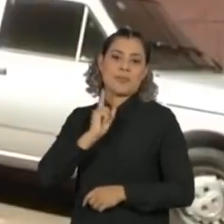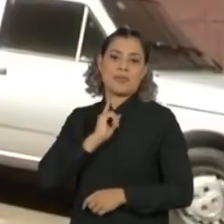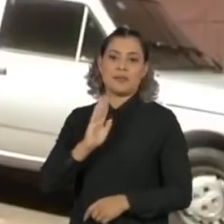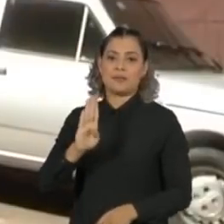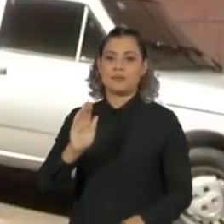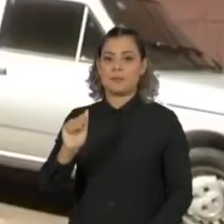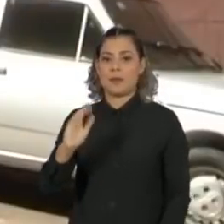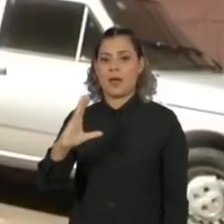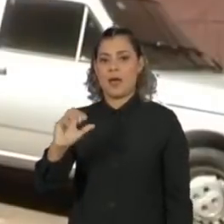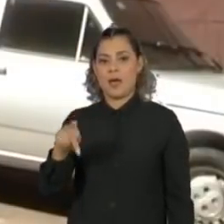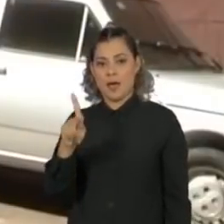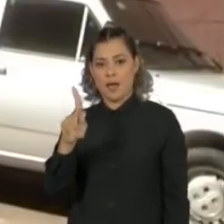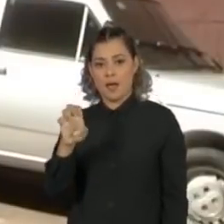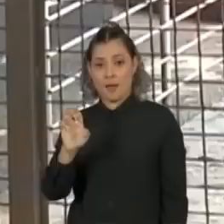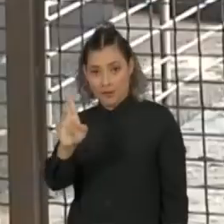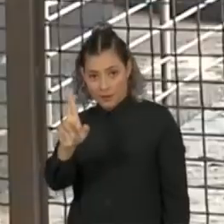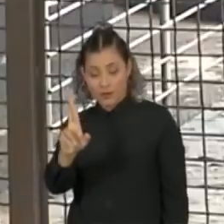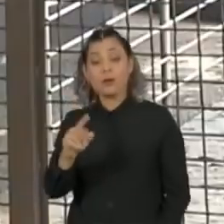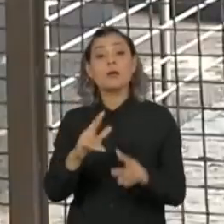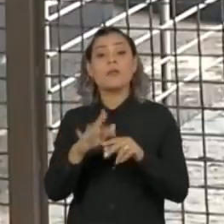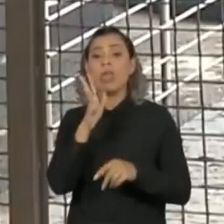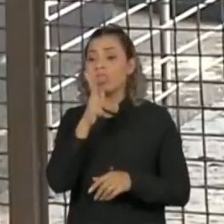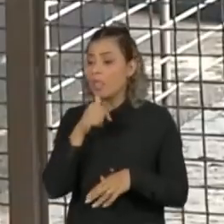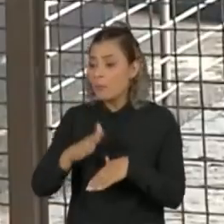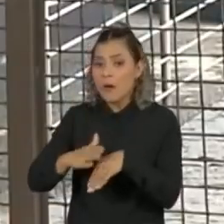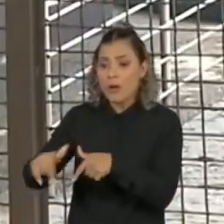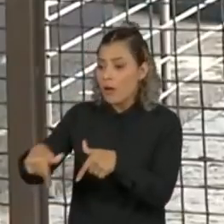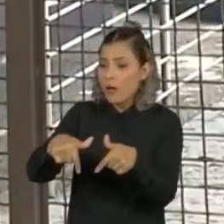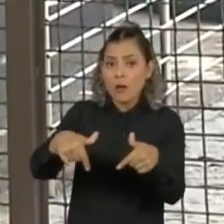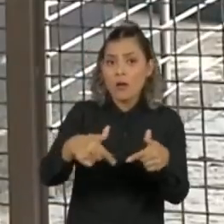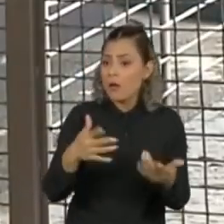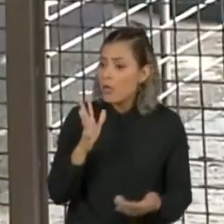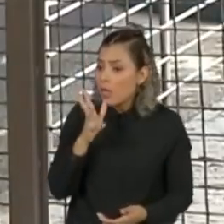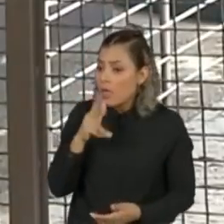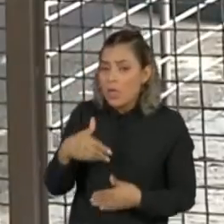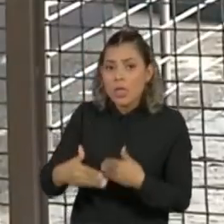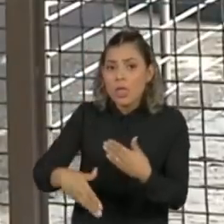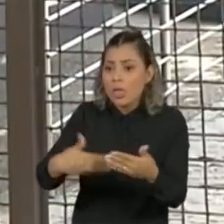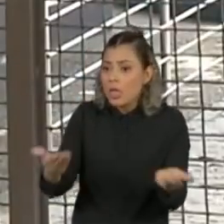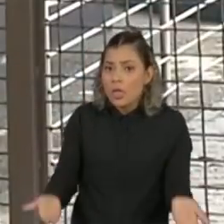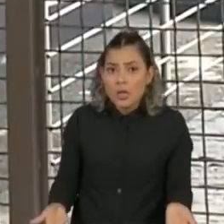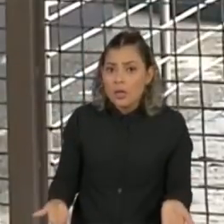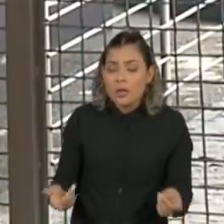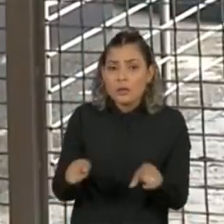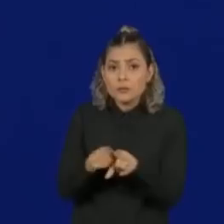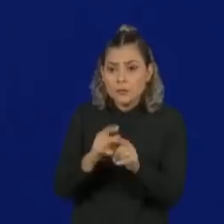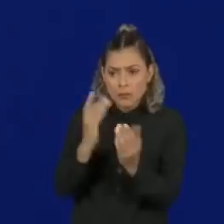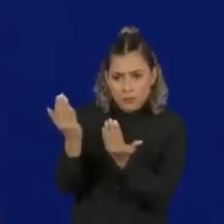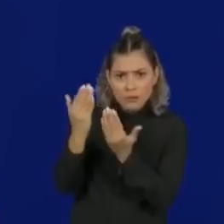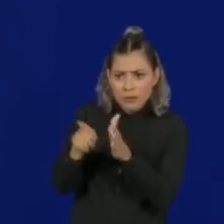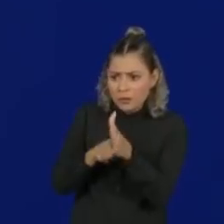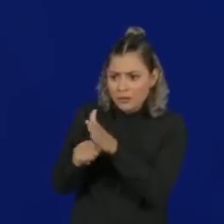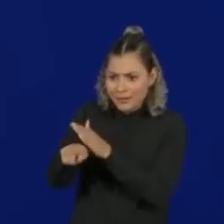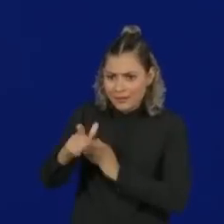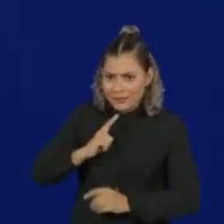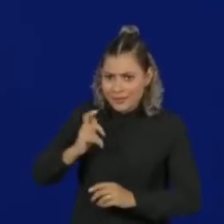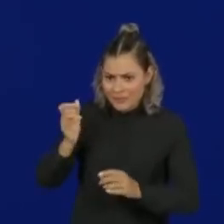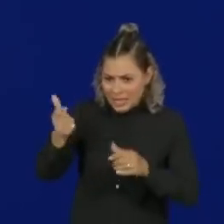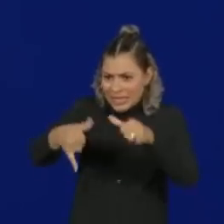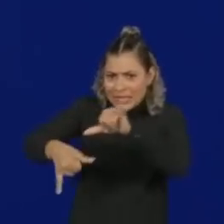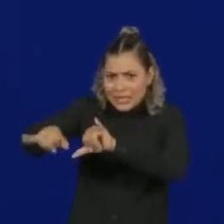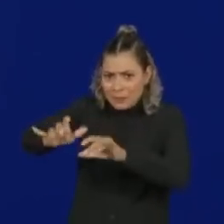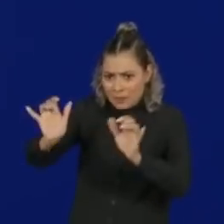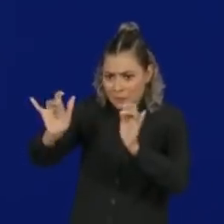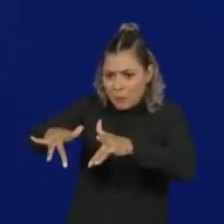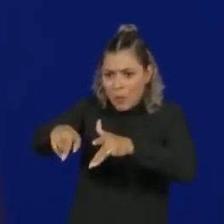fábrica mineira é acusada de demora na realização de recall das cervejas, suspeitas de ter provocado a intoxicação